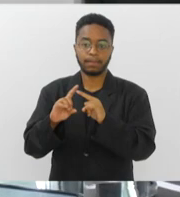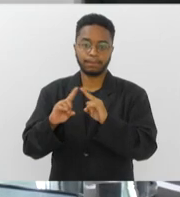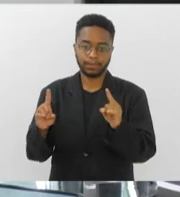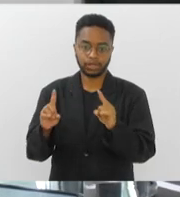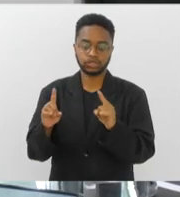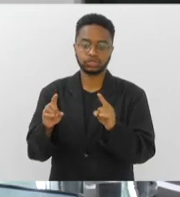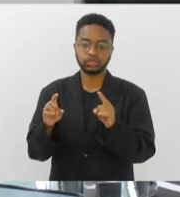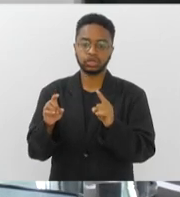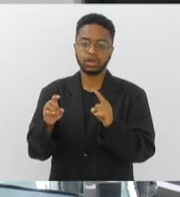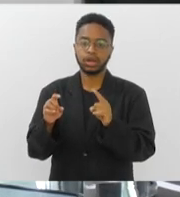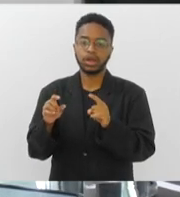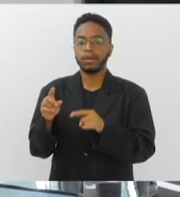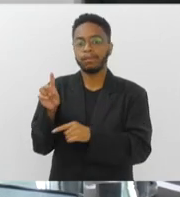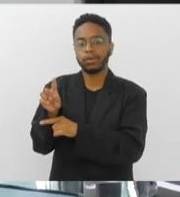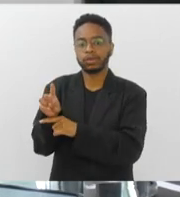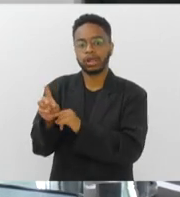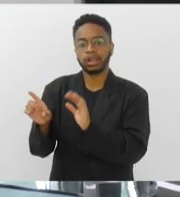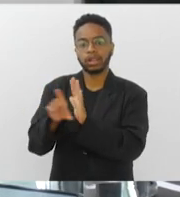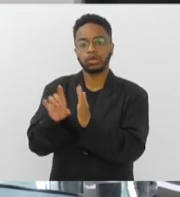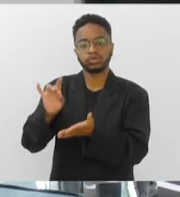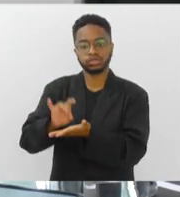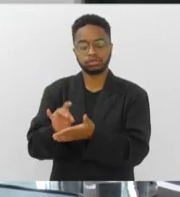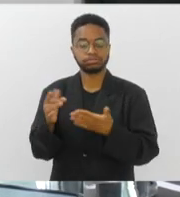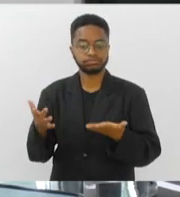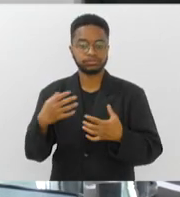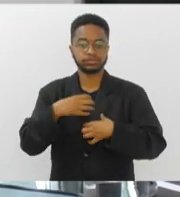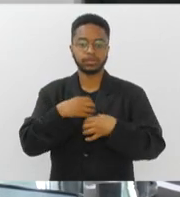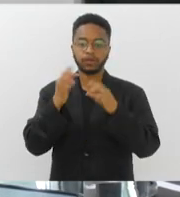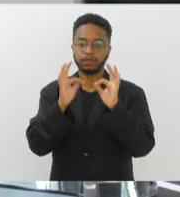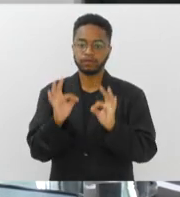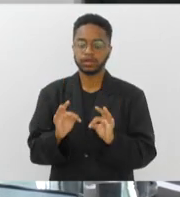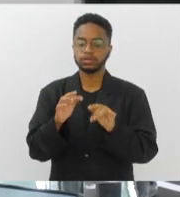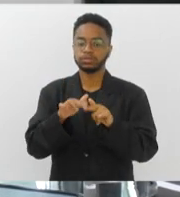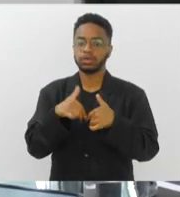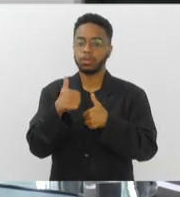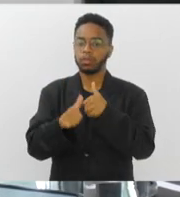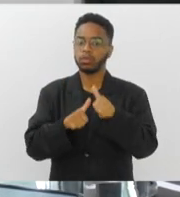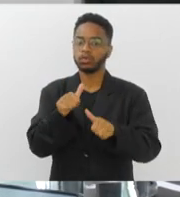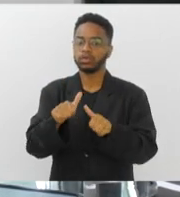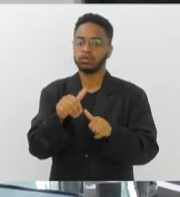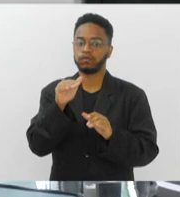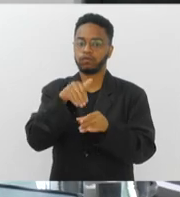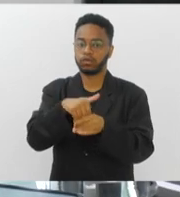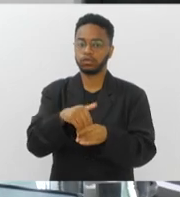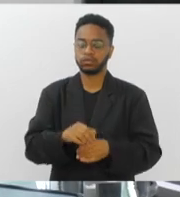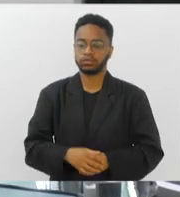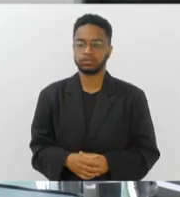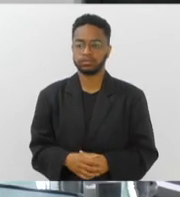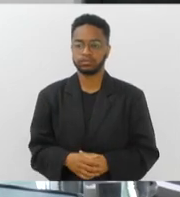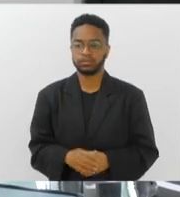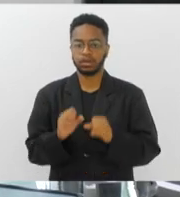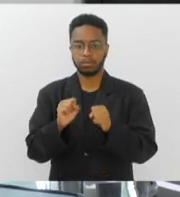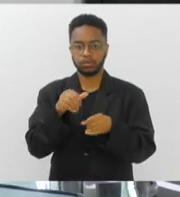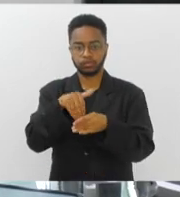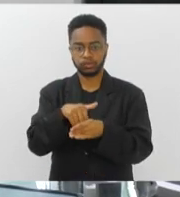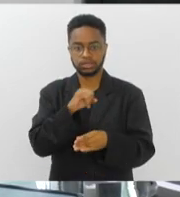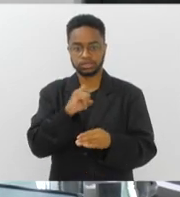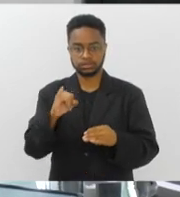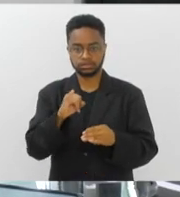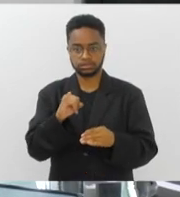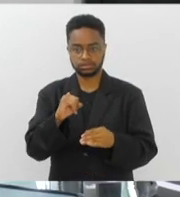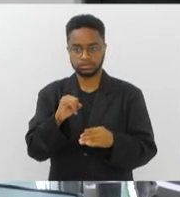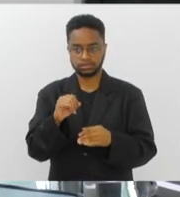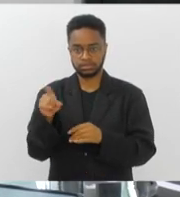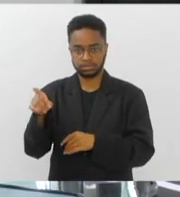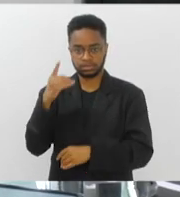a iniciativa original. Então, nesse sentido, fico muito feliz também com a mudança do voto. Em votação, os senhores... Deputado